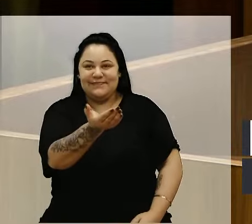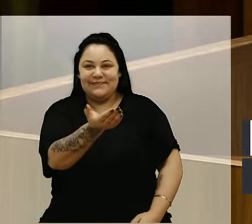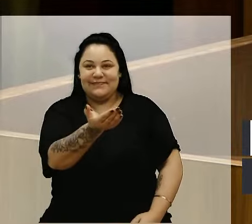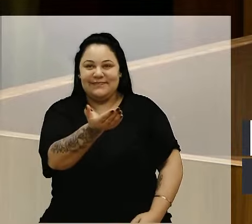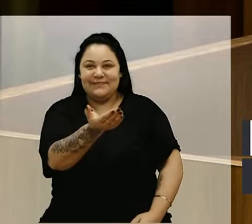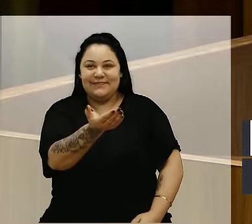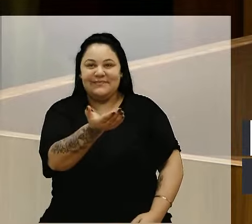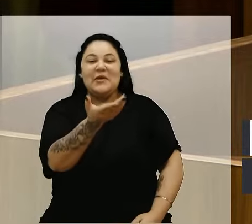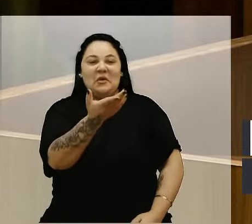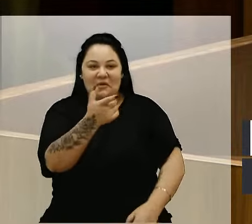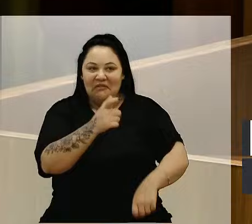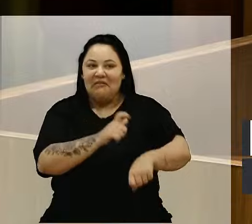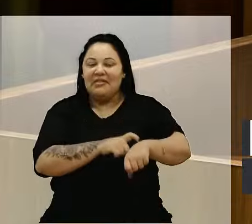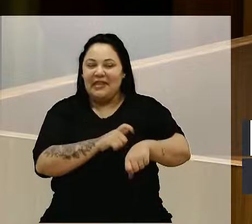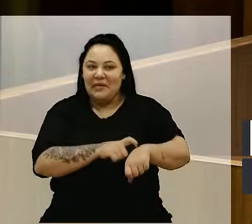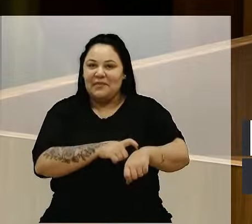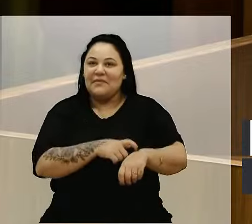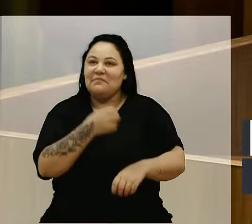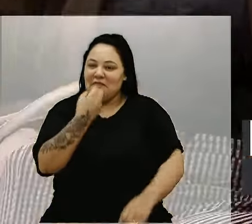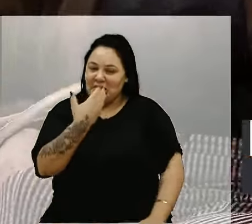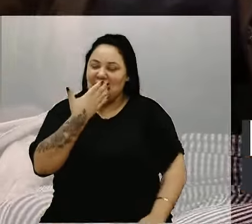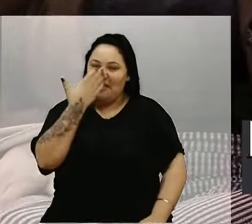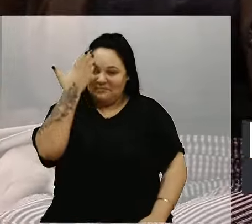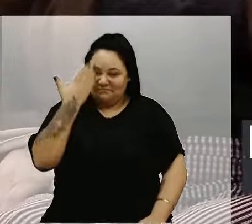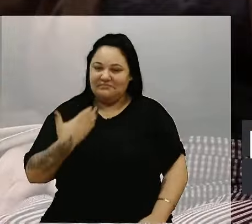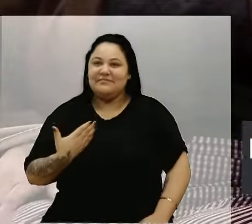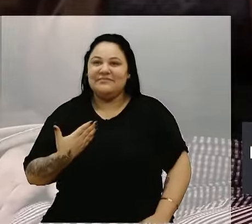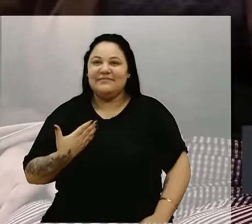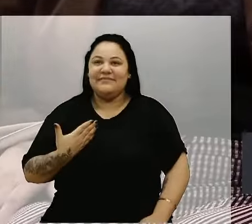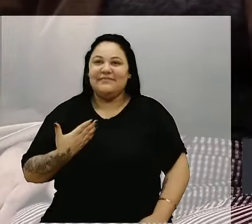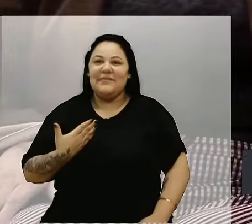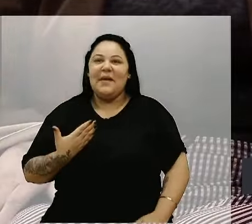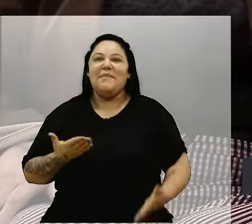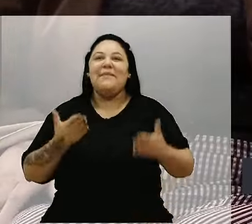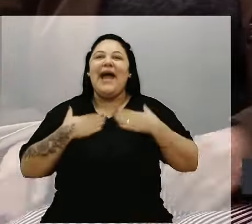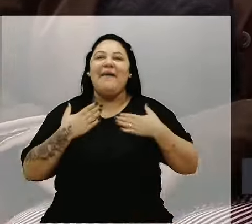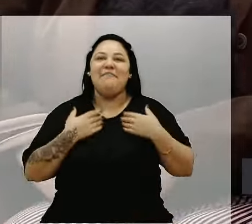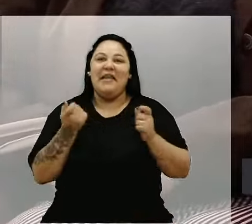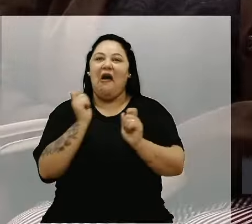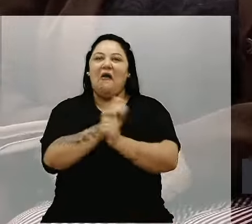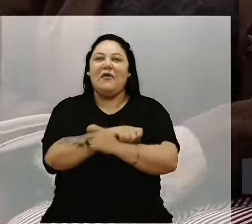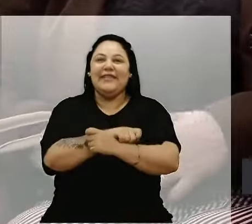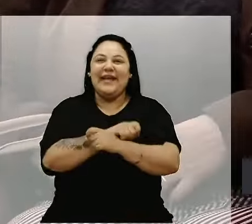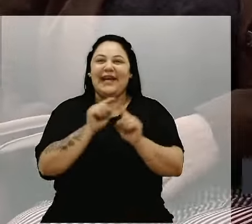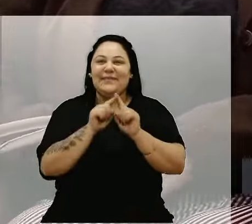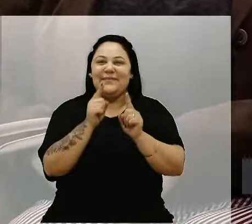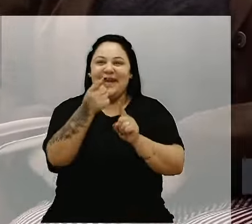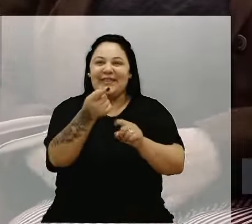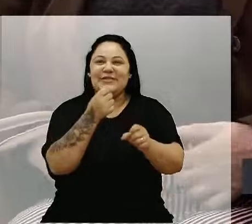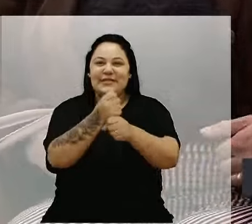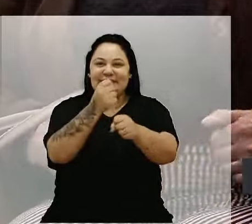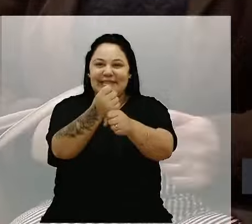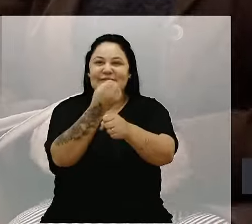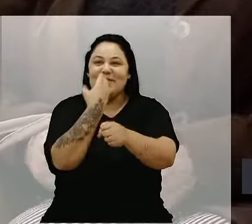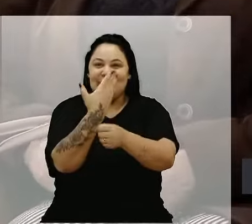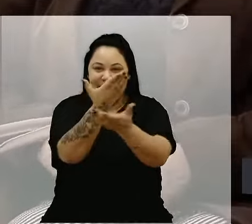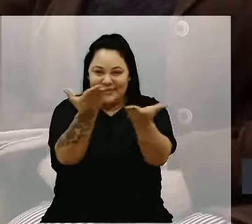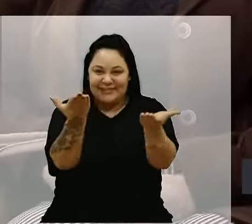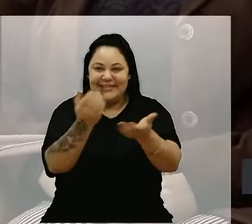bem, Johnny. Para mim foi o contrário, mas o tempo te fez bem. Vamos contar um pouquinho da tua